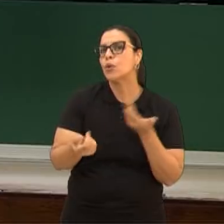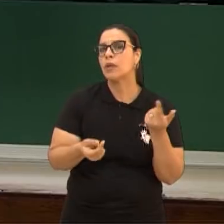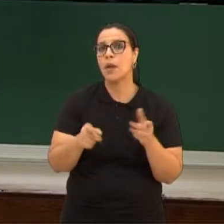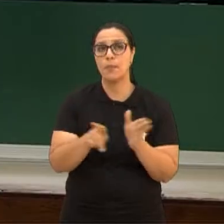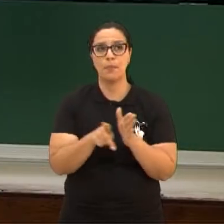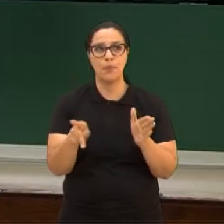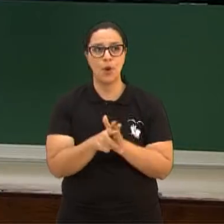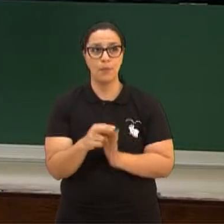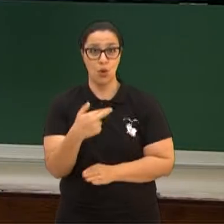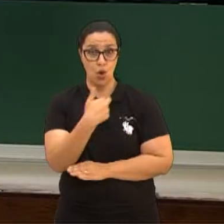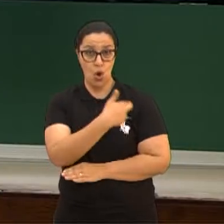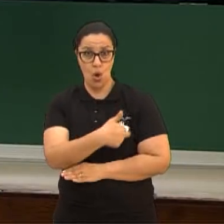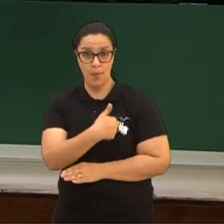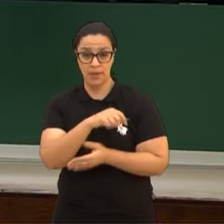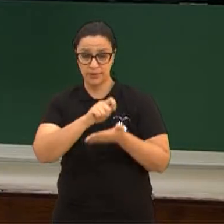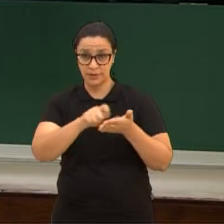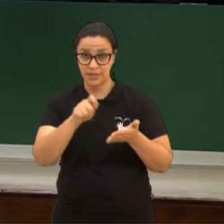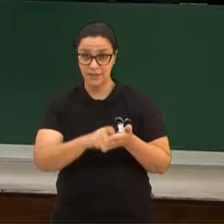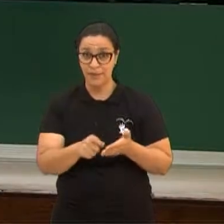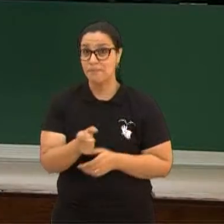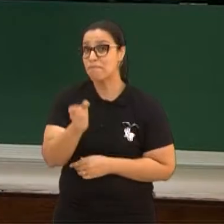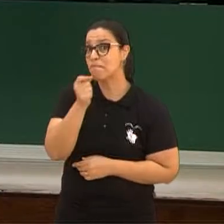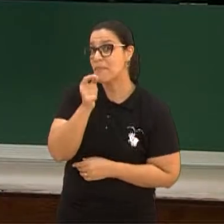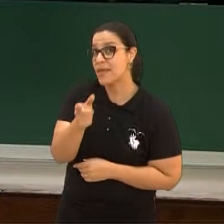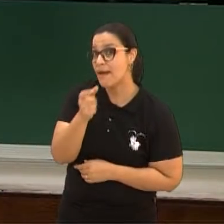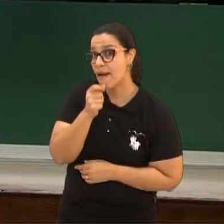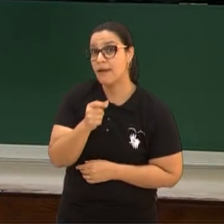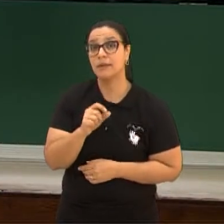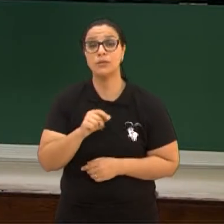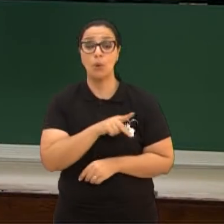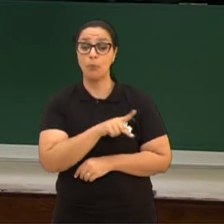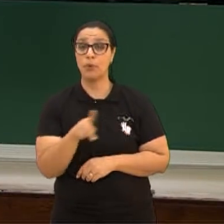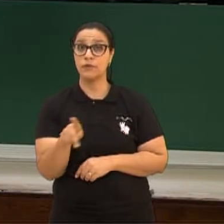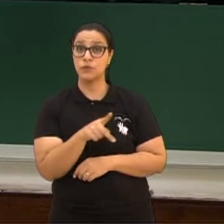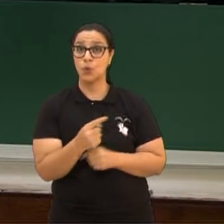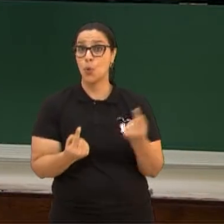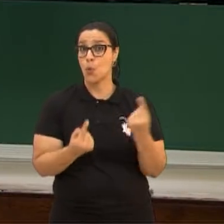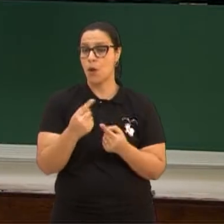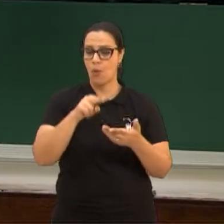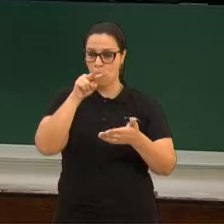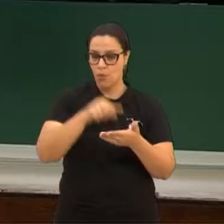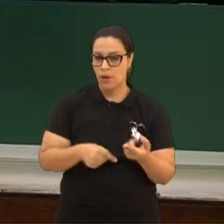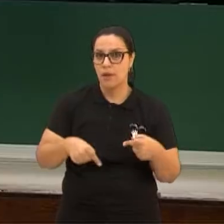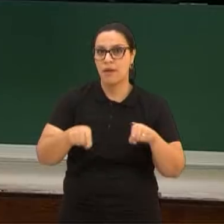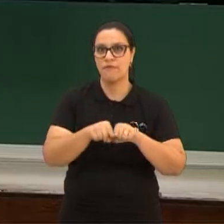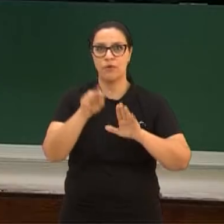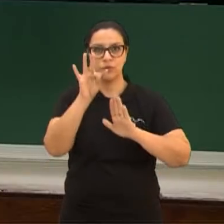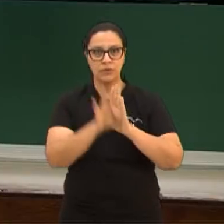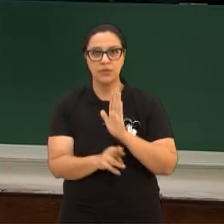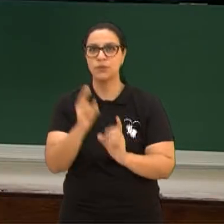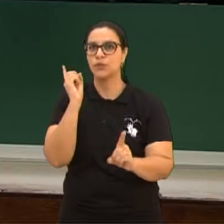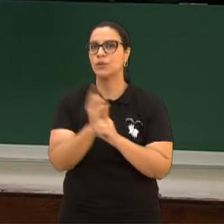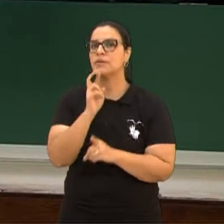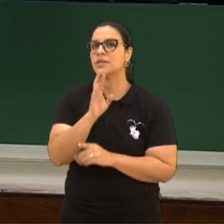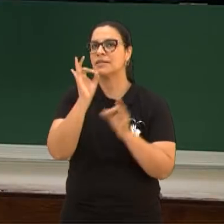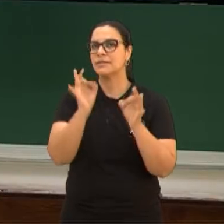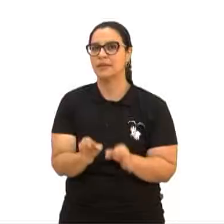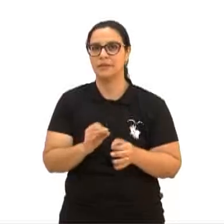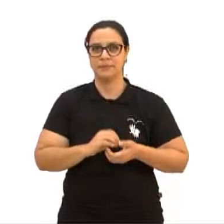um romancista, um comediante ou um professor? Leia novamente e encontre a resposta